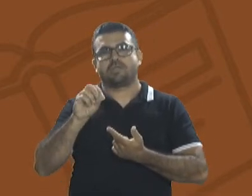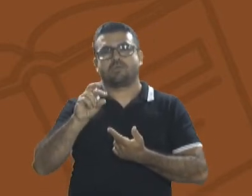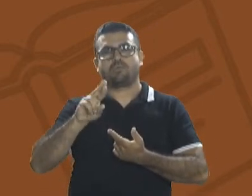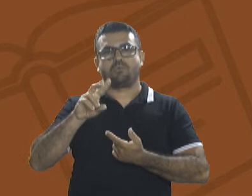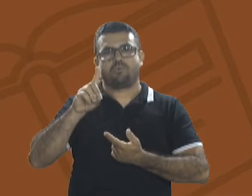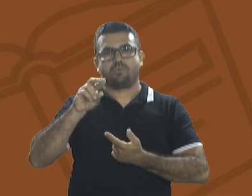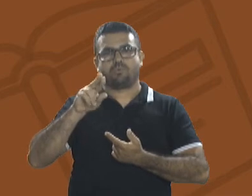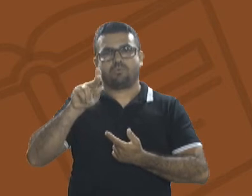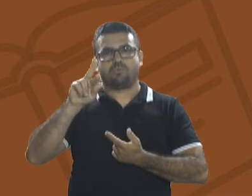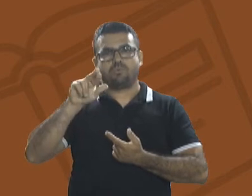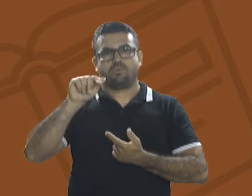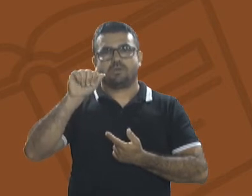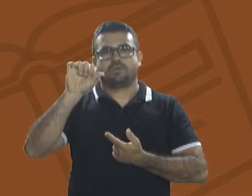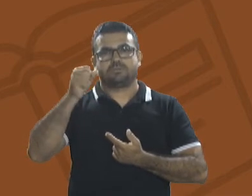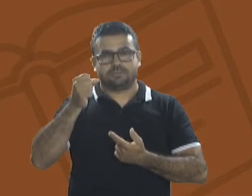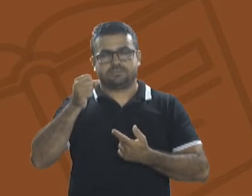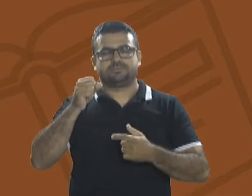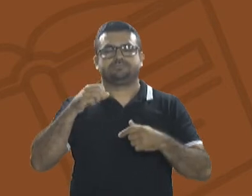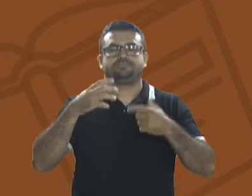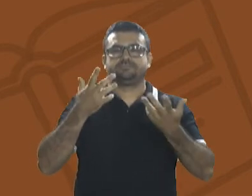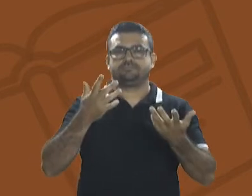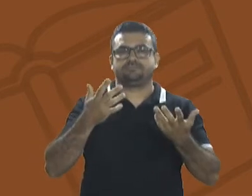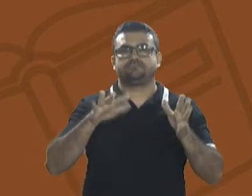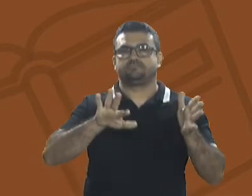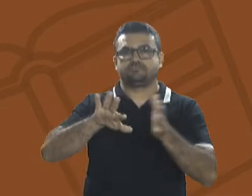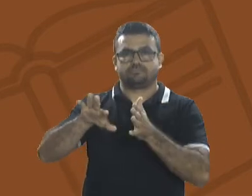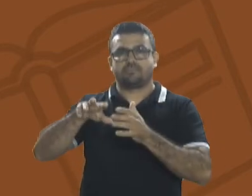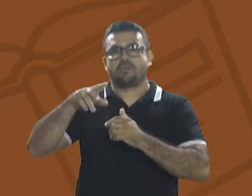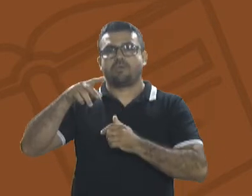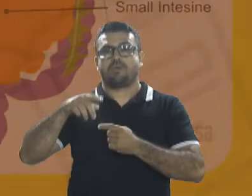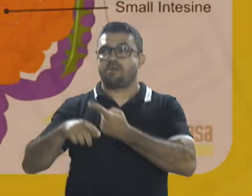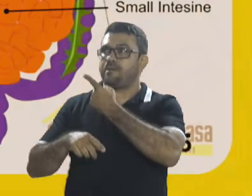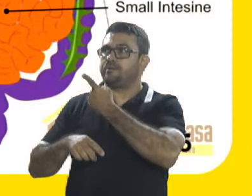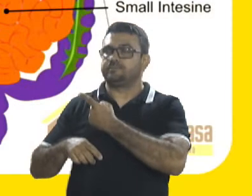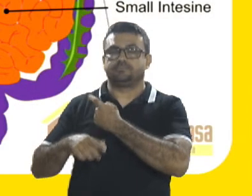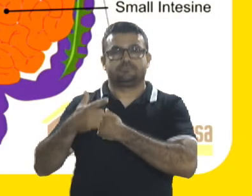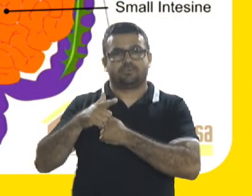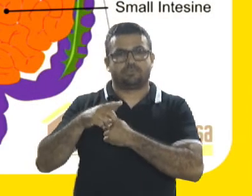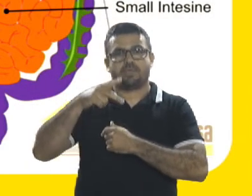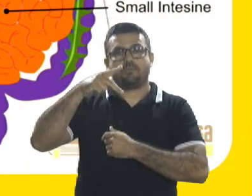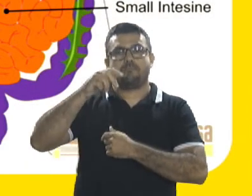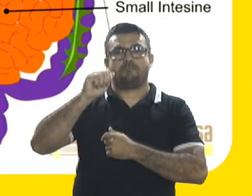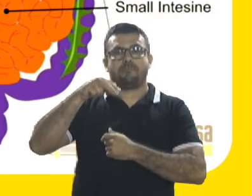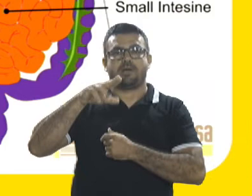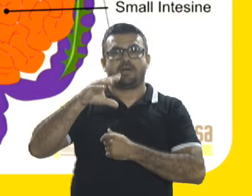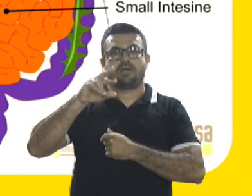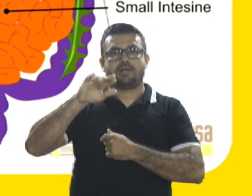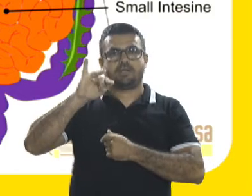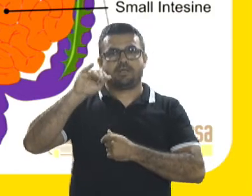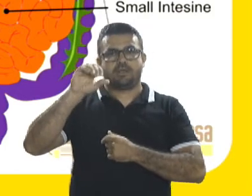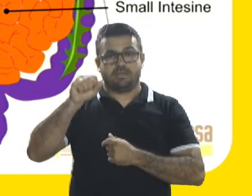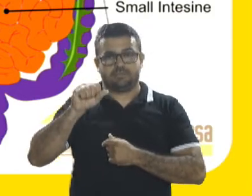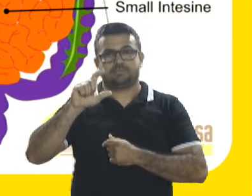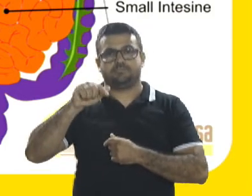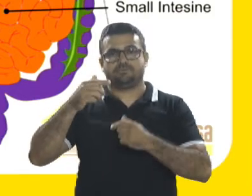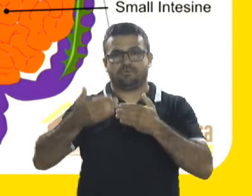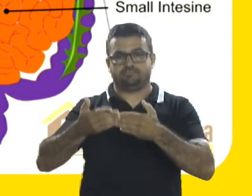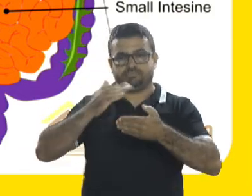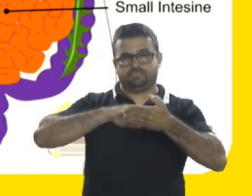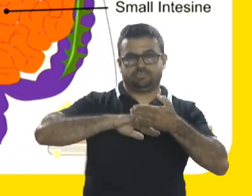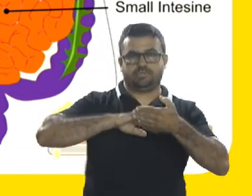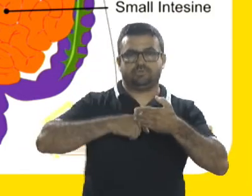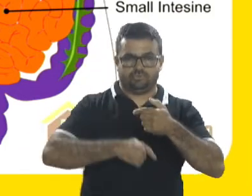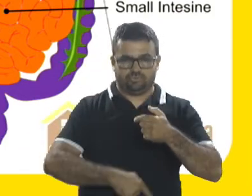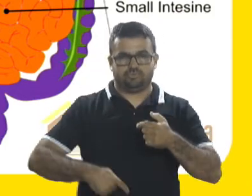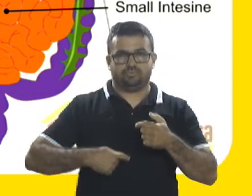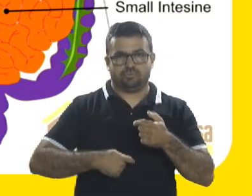gordura. Já o pâncreas, que aqui nessa imagem não aparece, mas ele está aqui, ó, por trás do estômago, ele